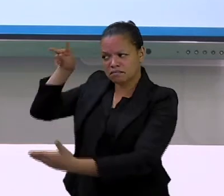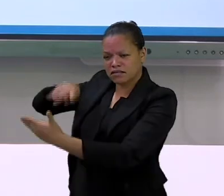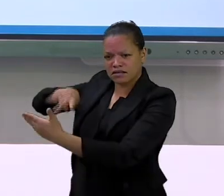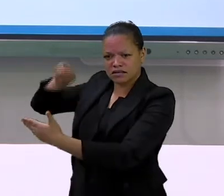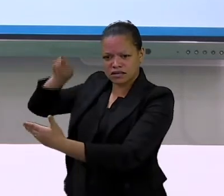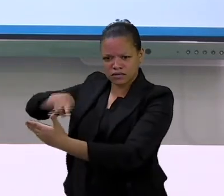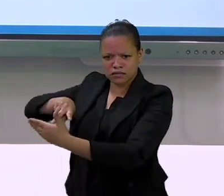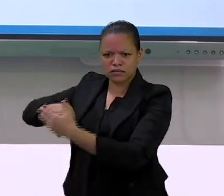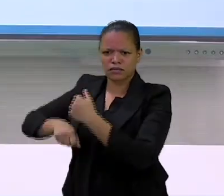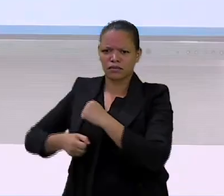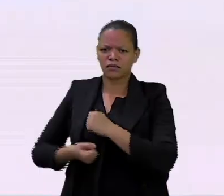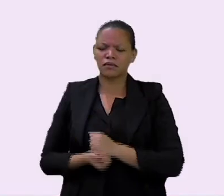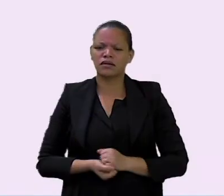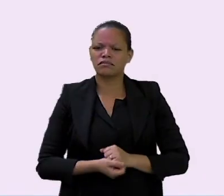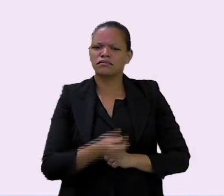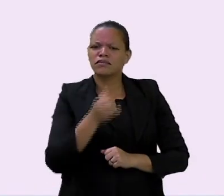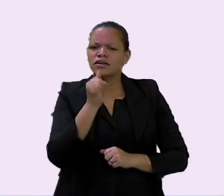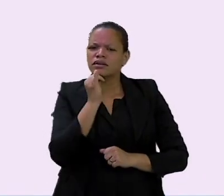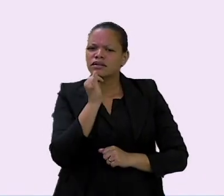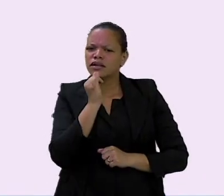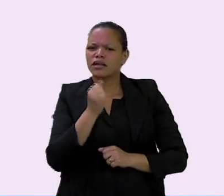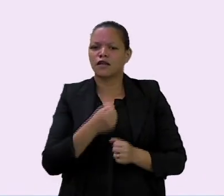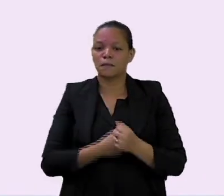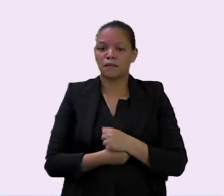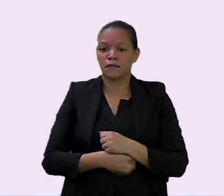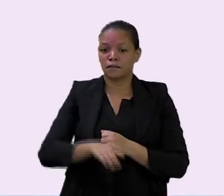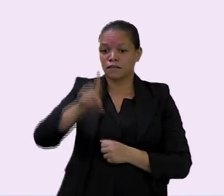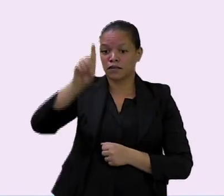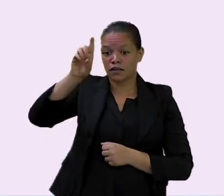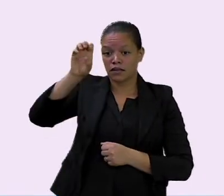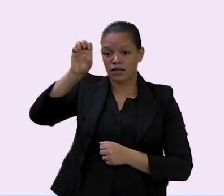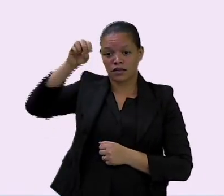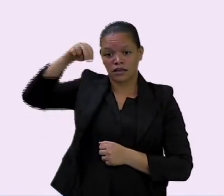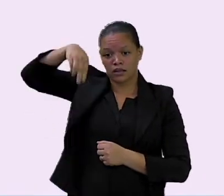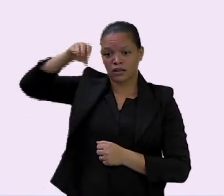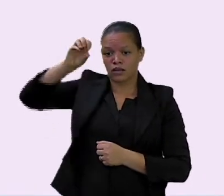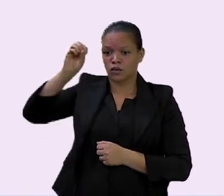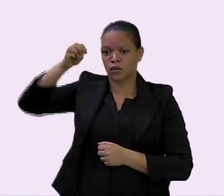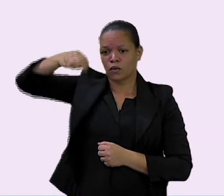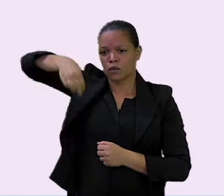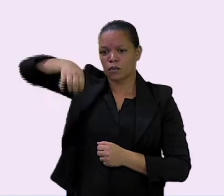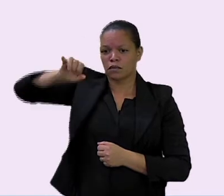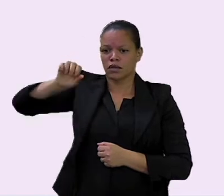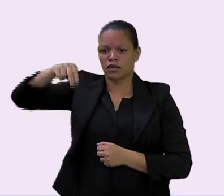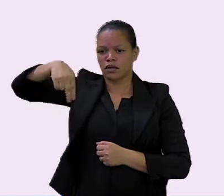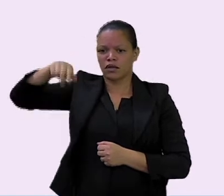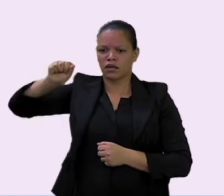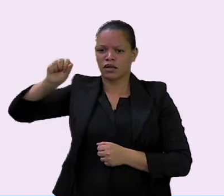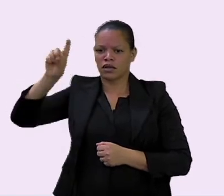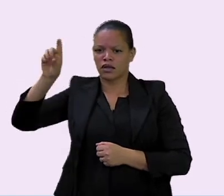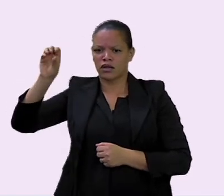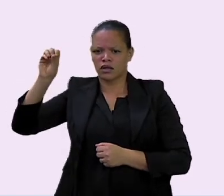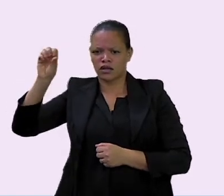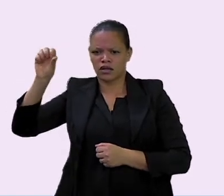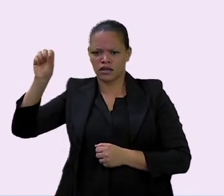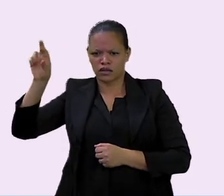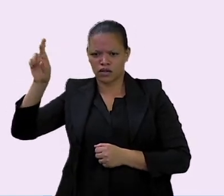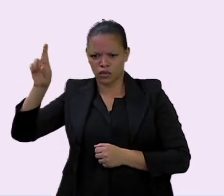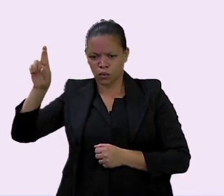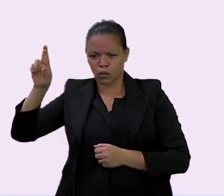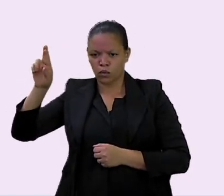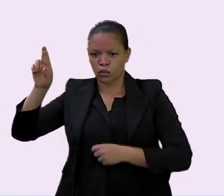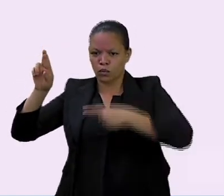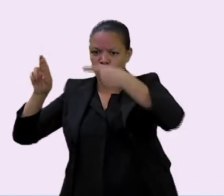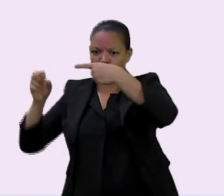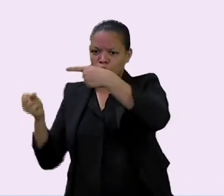denominador for, o que é denominador mesmo? É aquele que fica embaixo do traço. Se o denominador